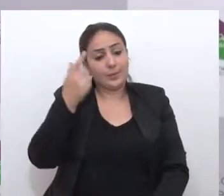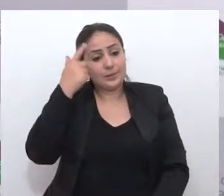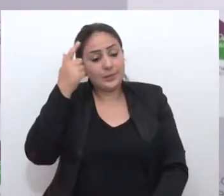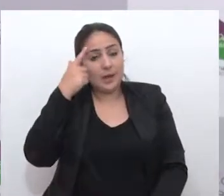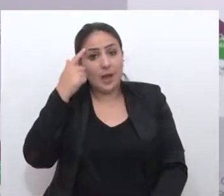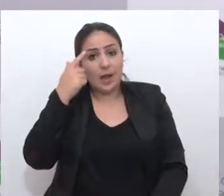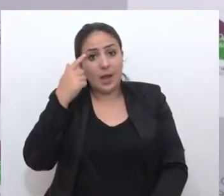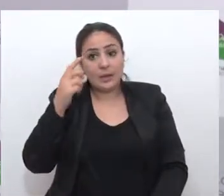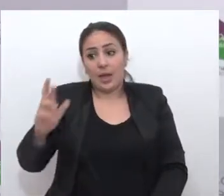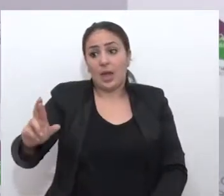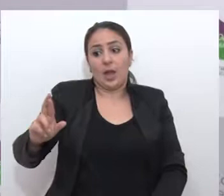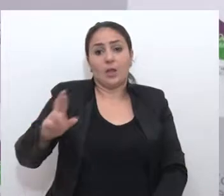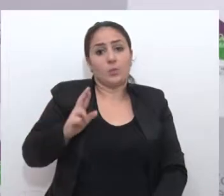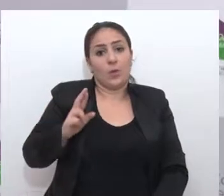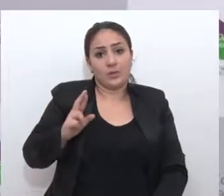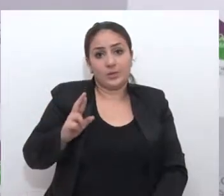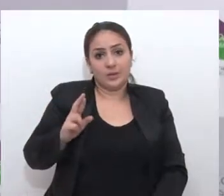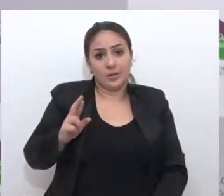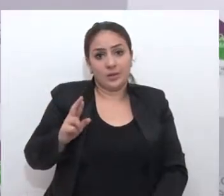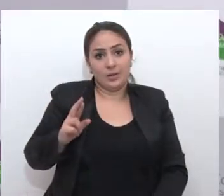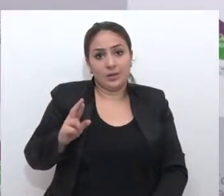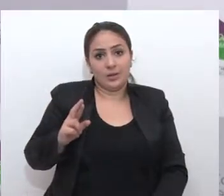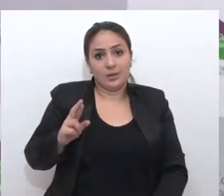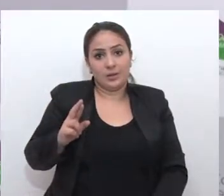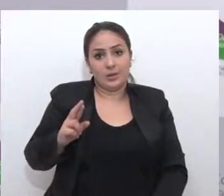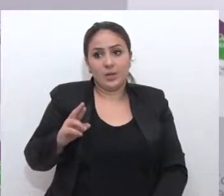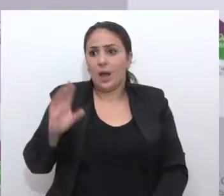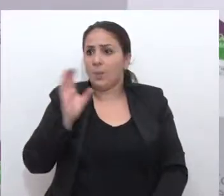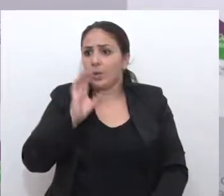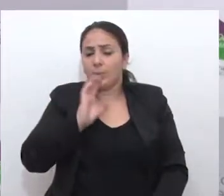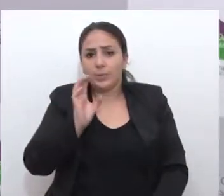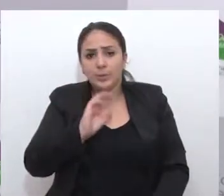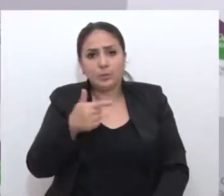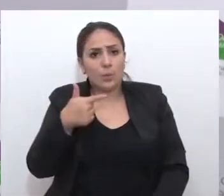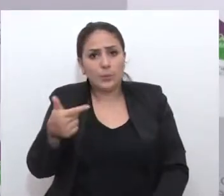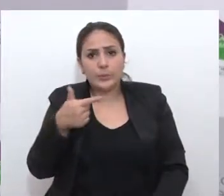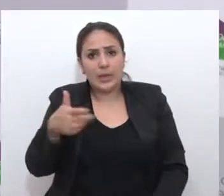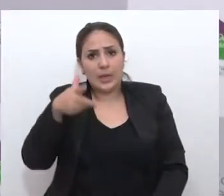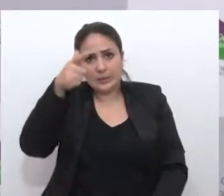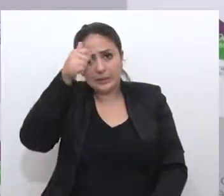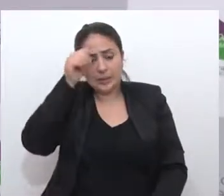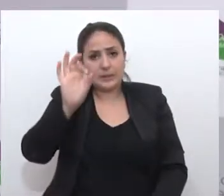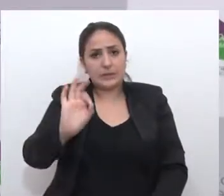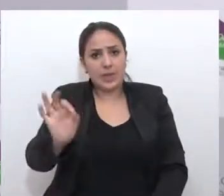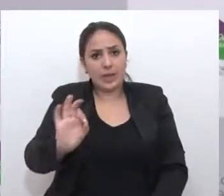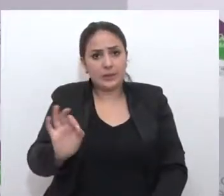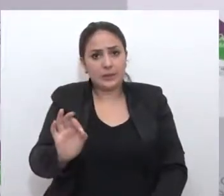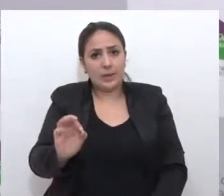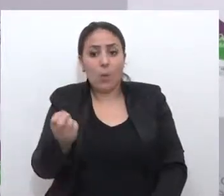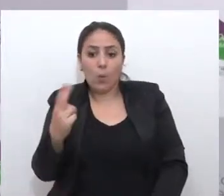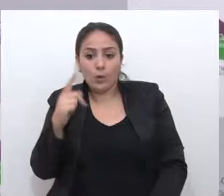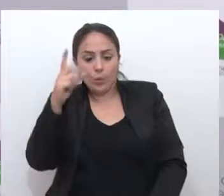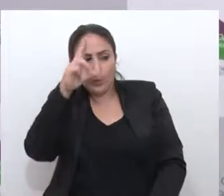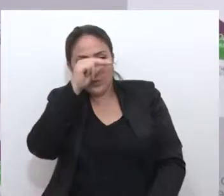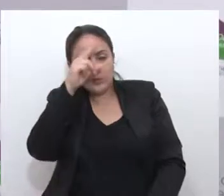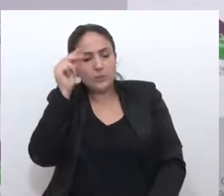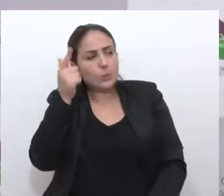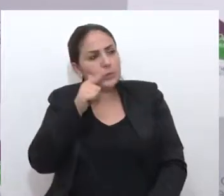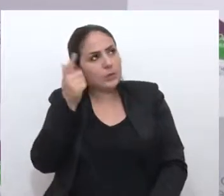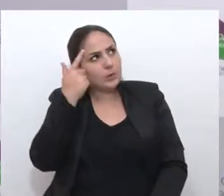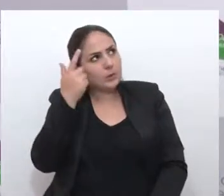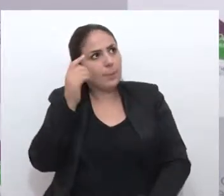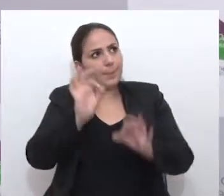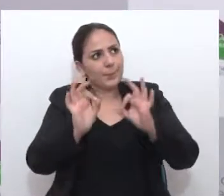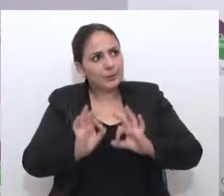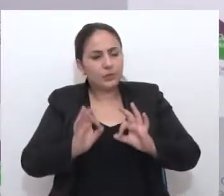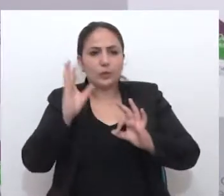podemos criar uma situação de que as respostas venham a toque de caixa, sem sem condições de que o Executivo